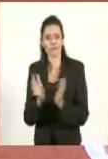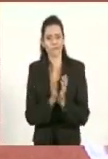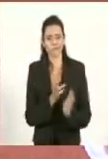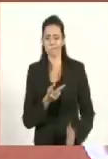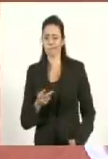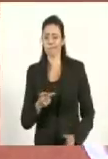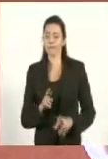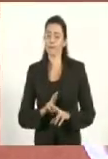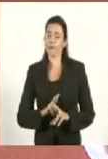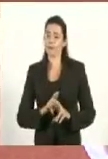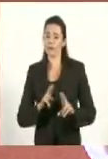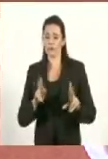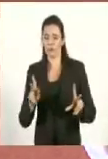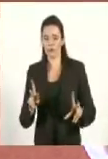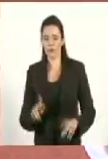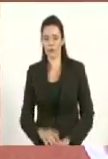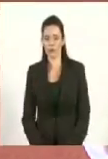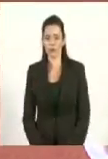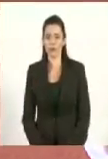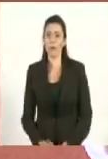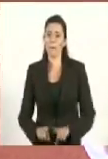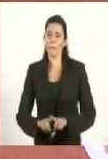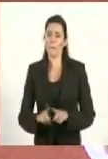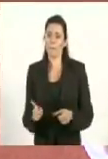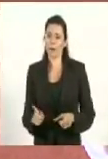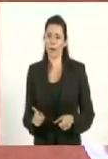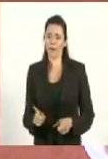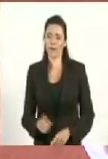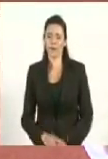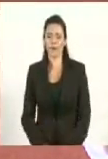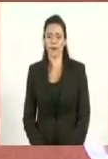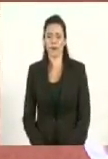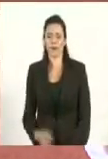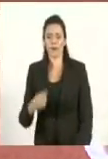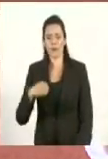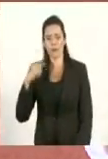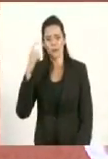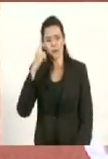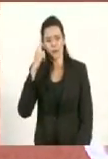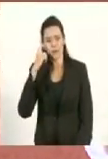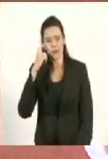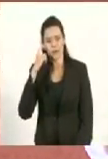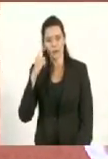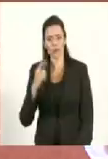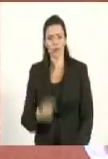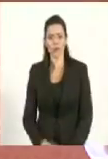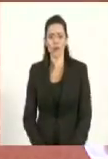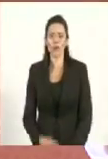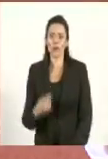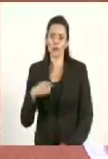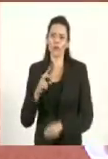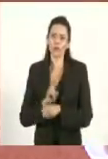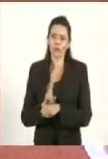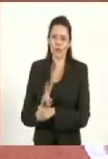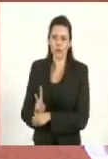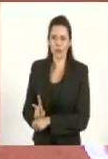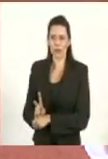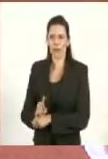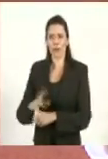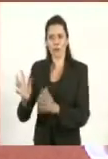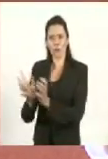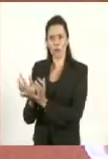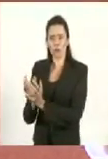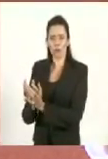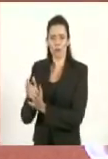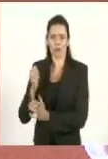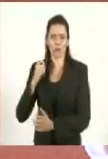condições equidistantes. Um delegado, numa condição que aqui quero fazer também a defesa, defendemos certamente os delegados,